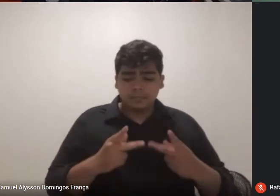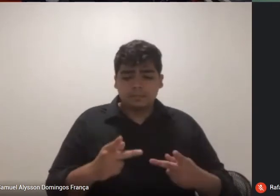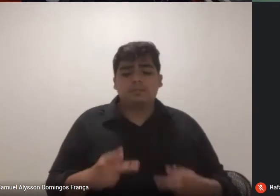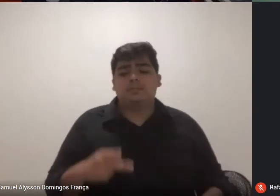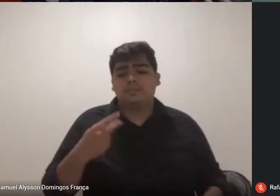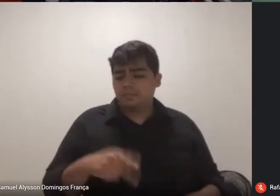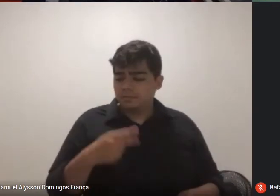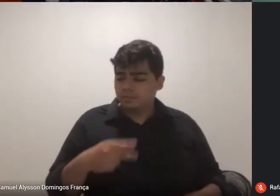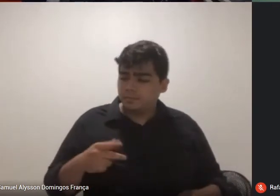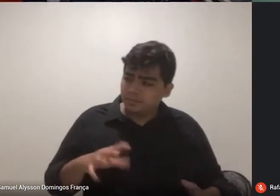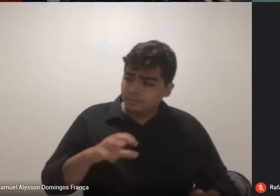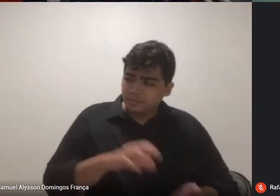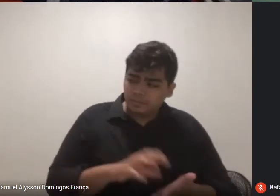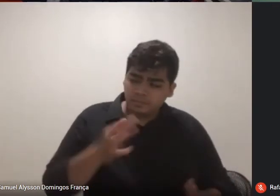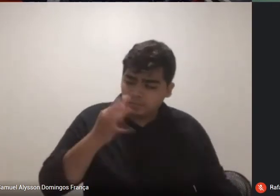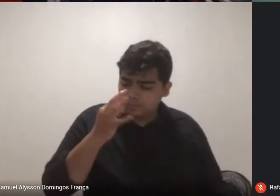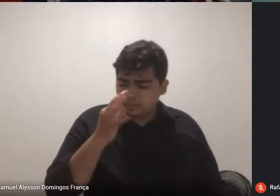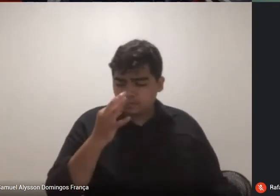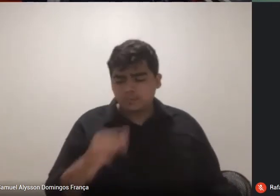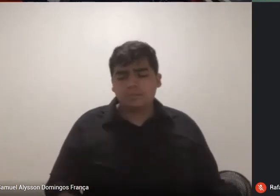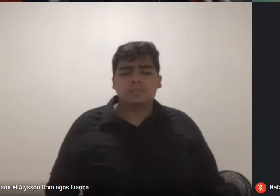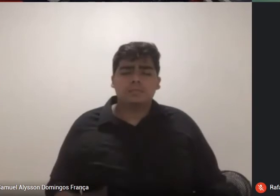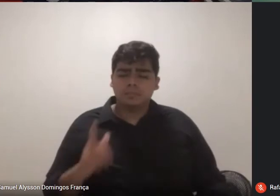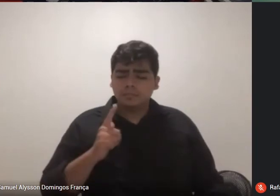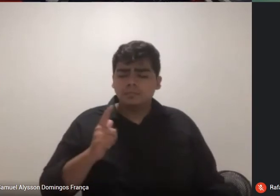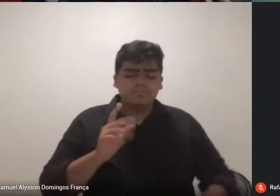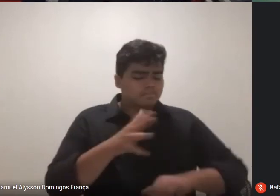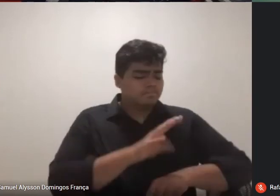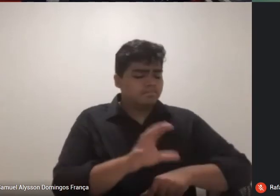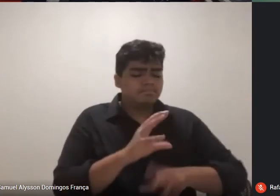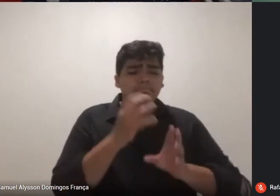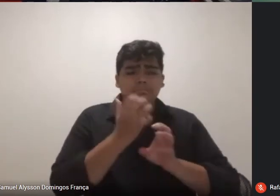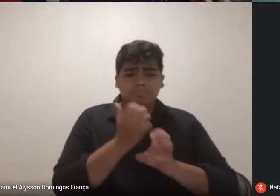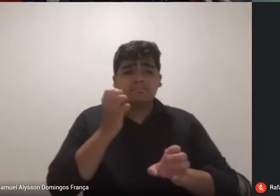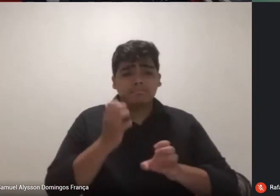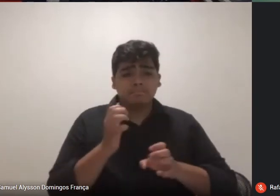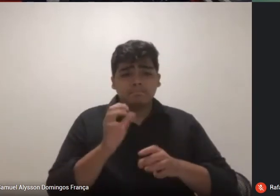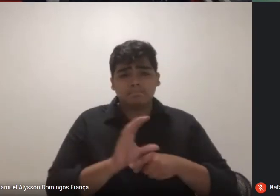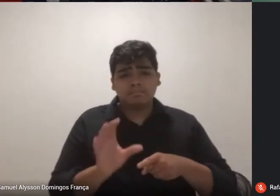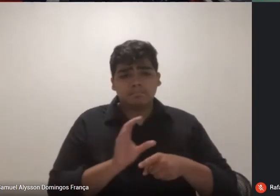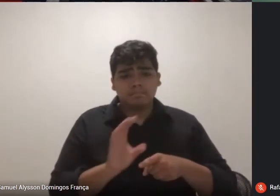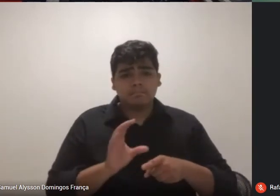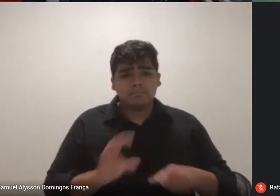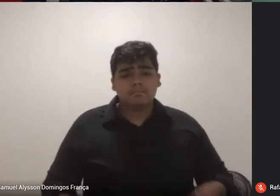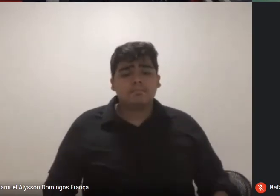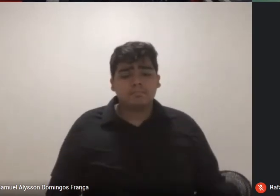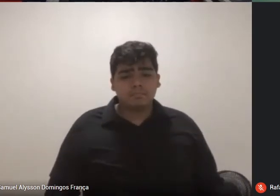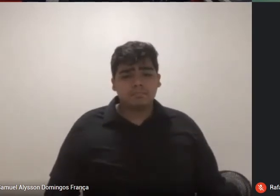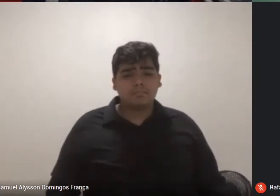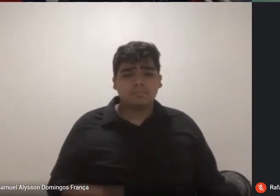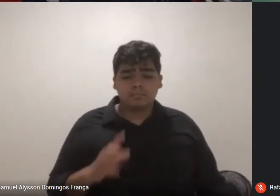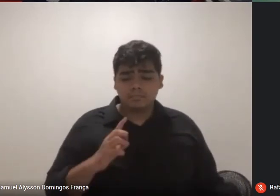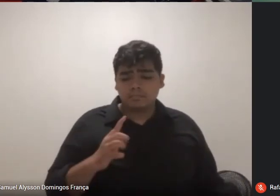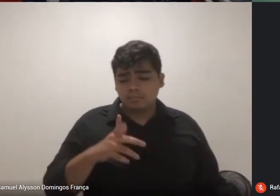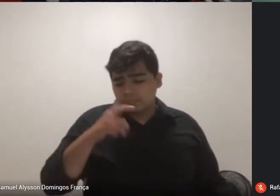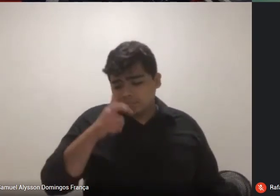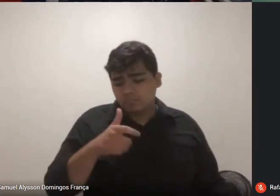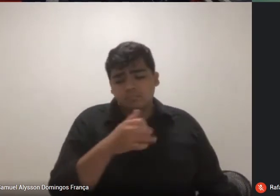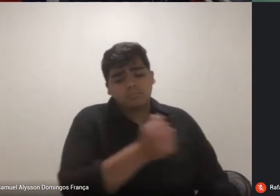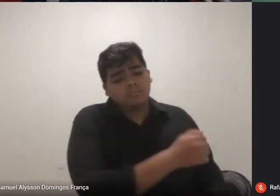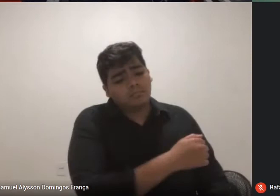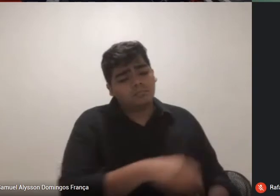Campus Cajazeiras, porque tem um curso de engenharia civil que desenvolveu o interesse dos alunos, e também o